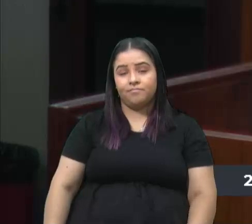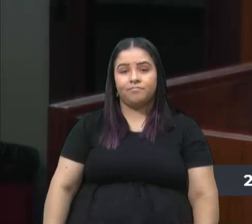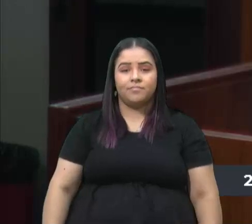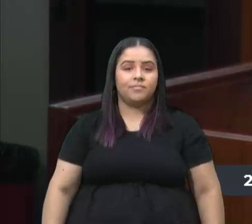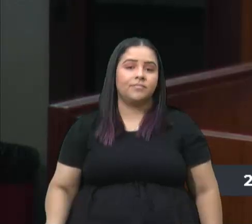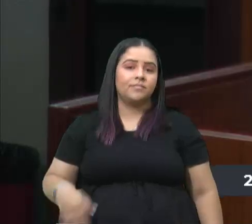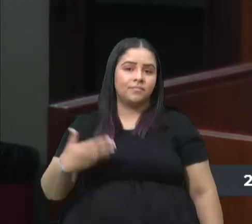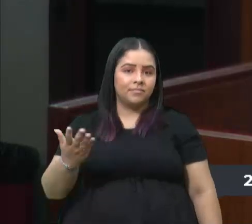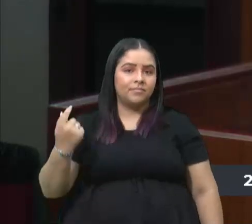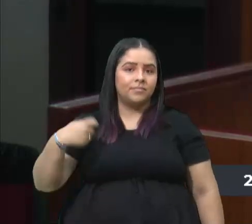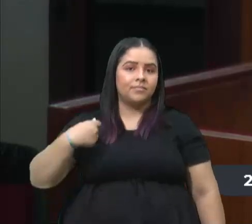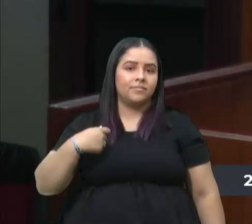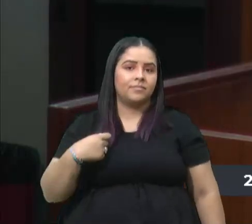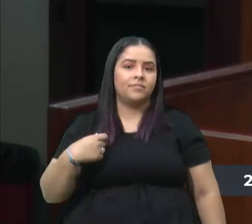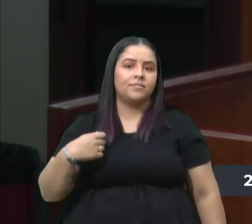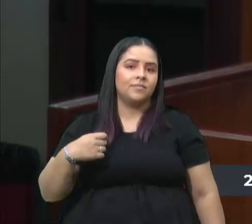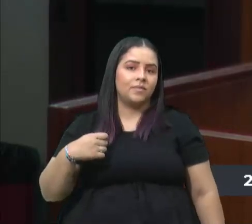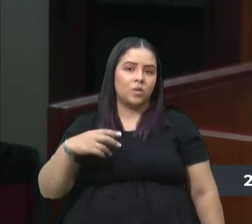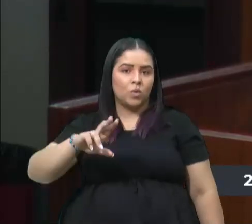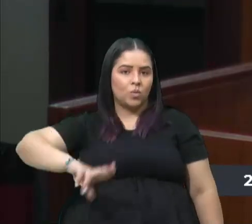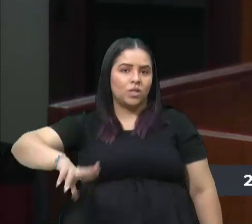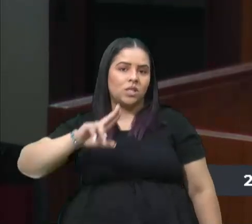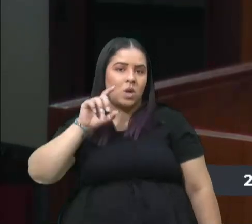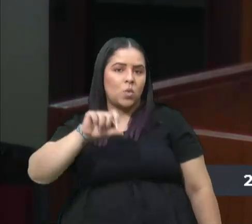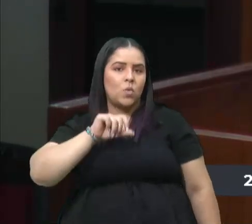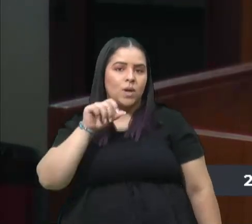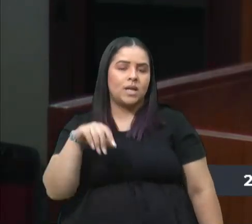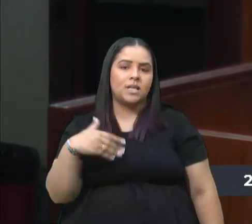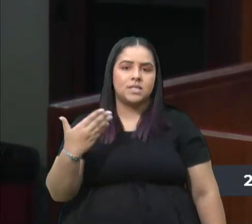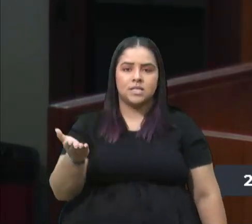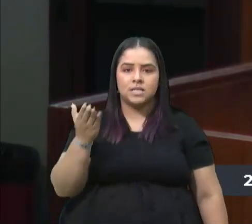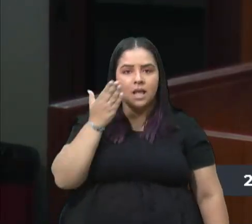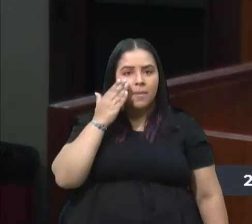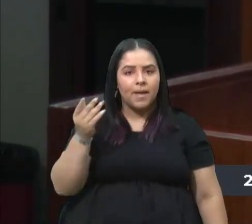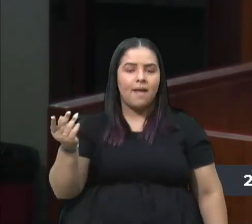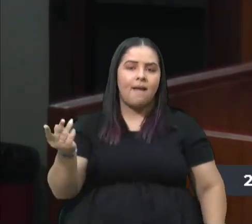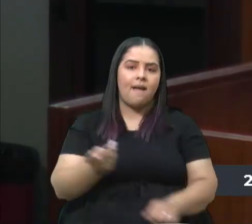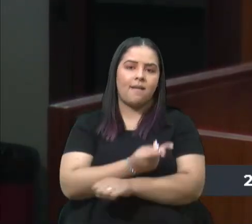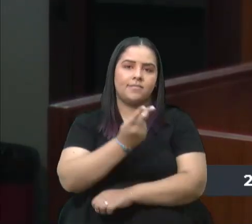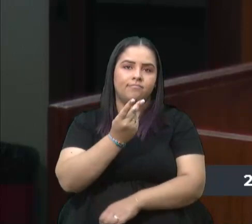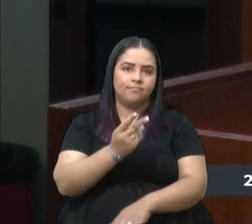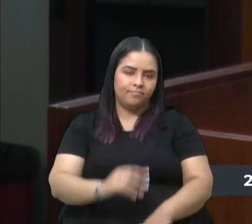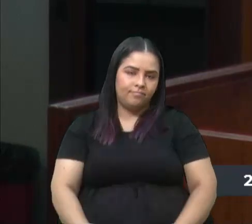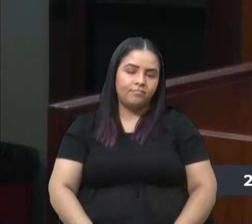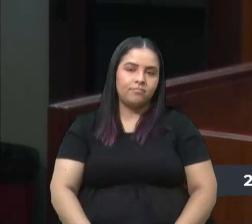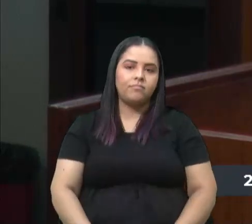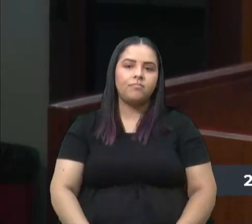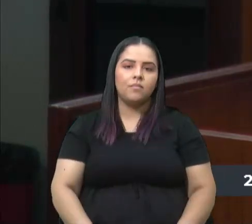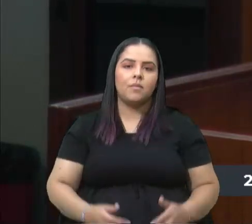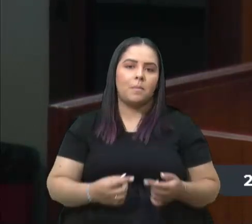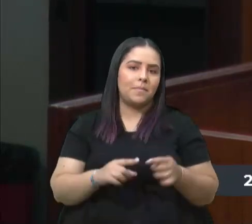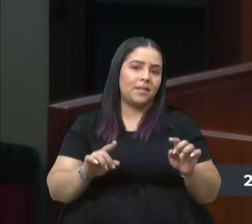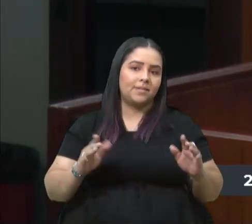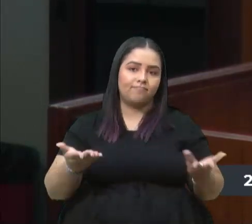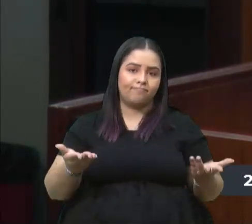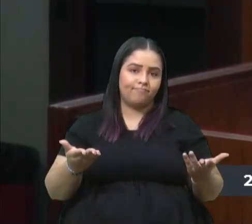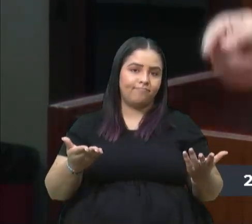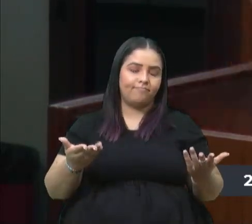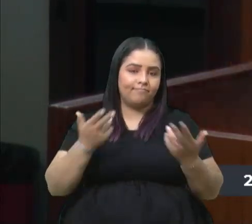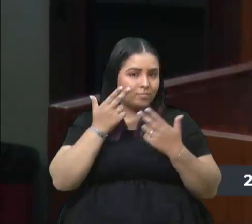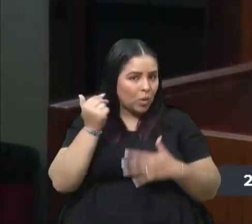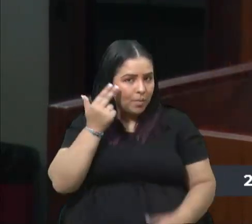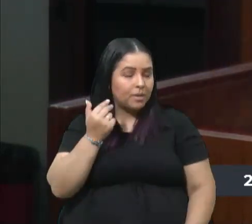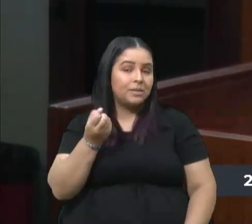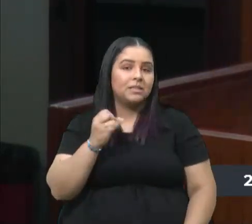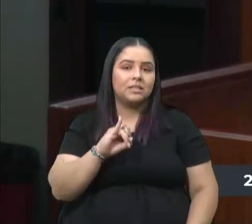tem que fazer e usar dessa situação que ele sabe que é irregular e é ilegal. Mas é do jogo, como se diz, né? Mas